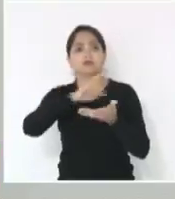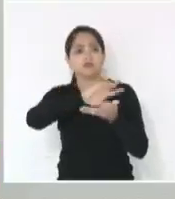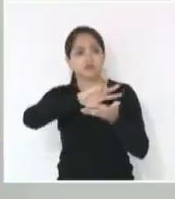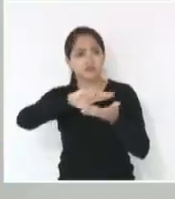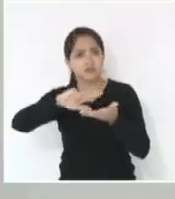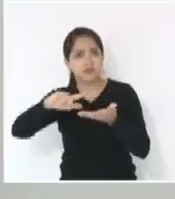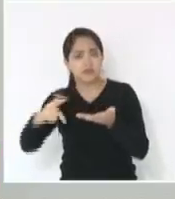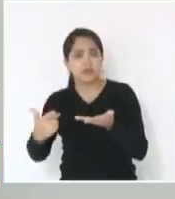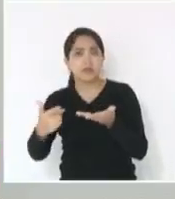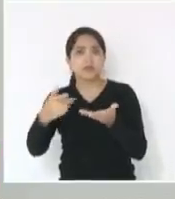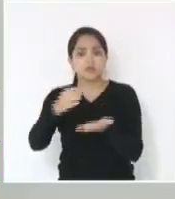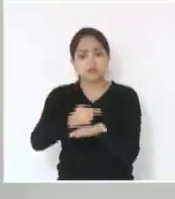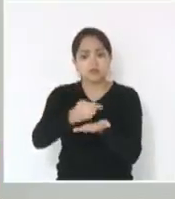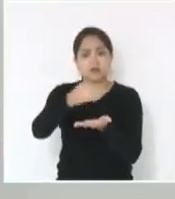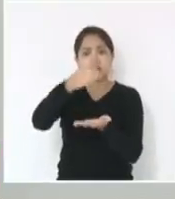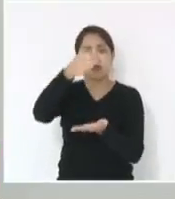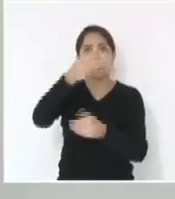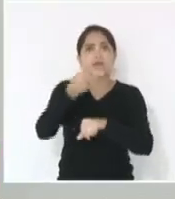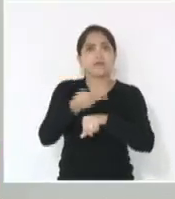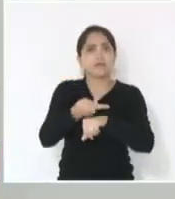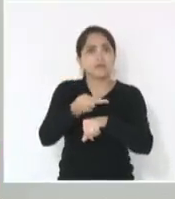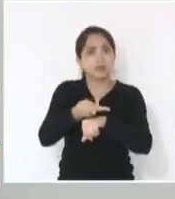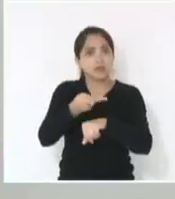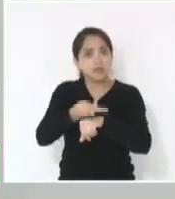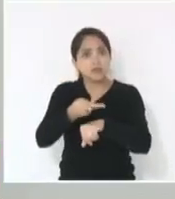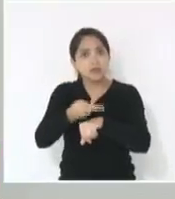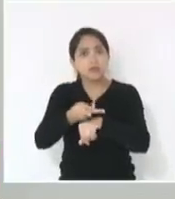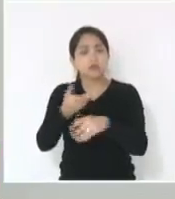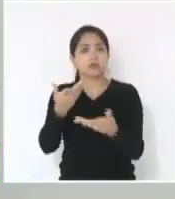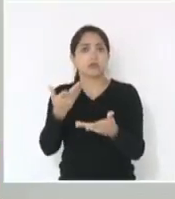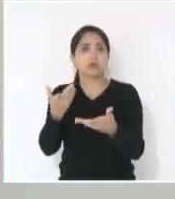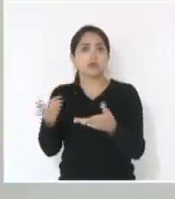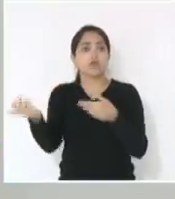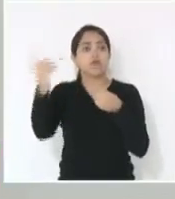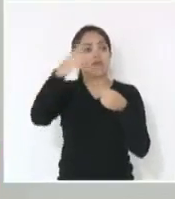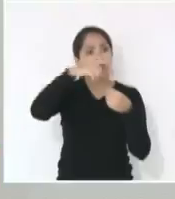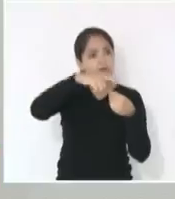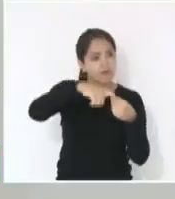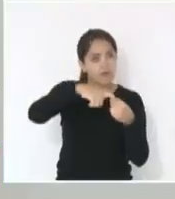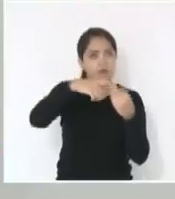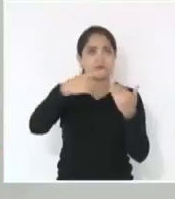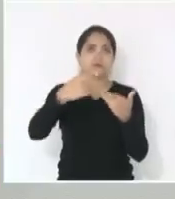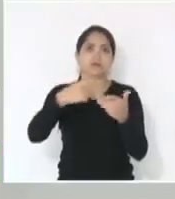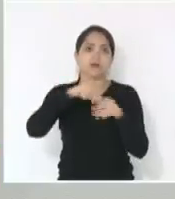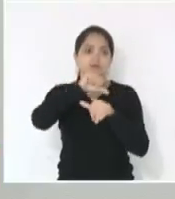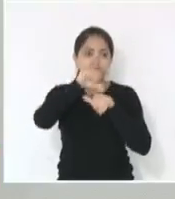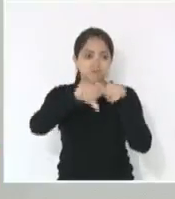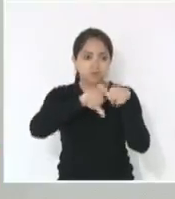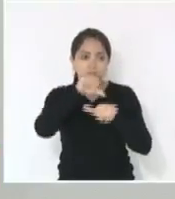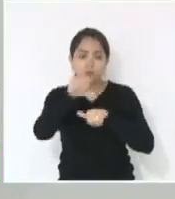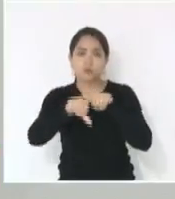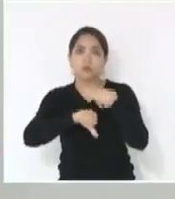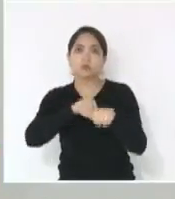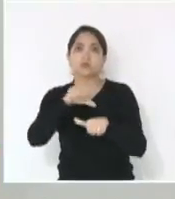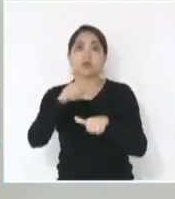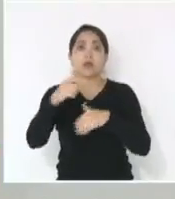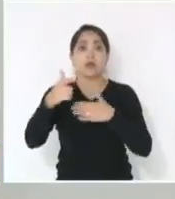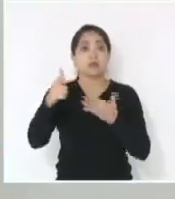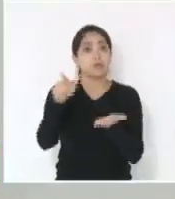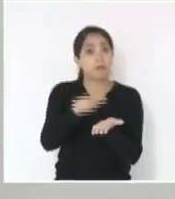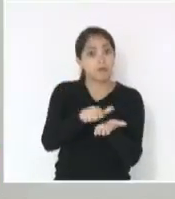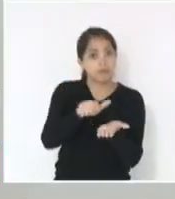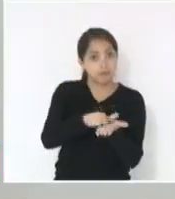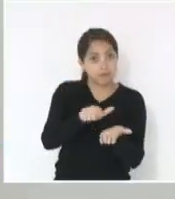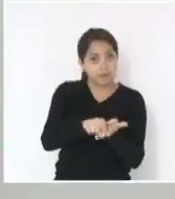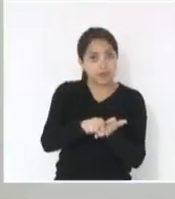da garrafa de vidro, a mesma coisa, retorna o vidro no mercado, do papel, também se